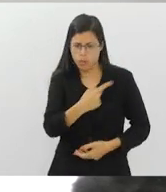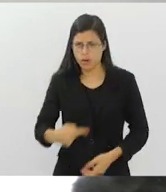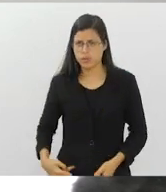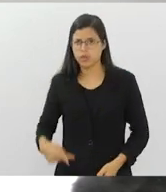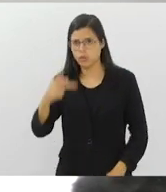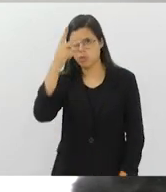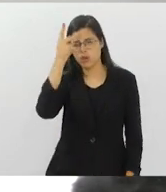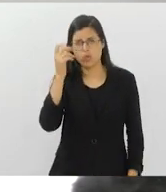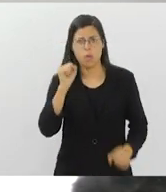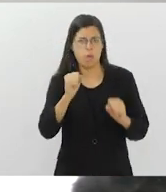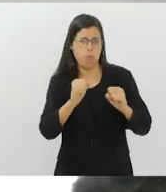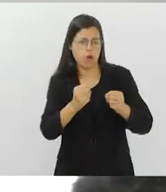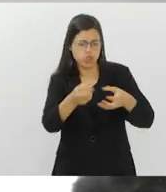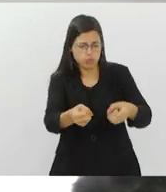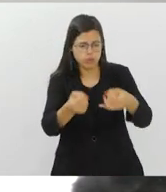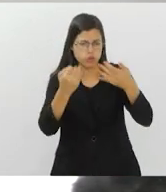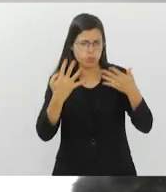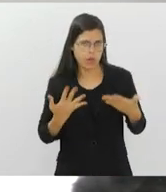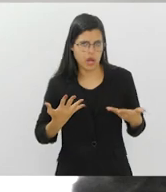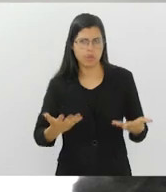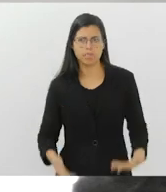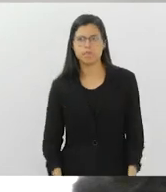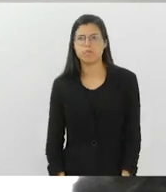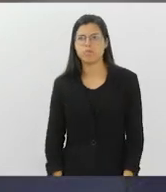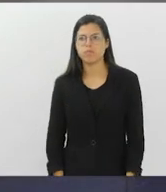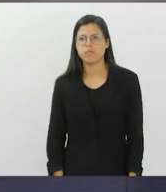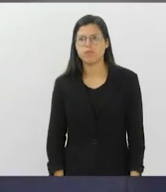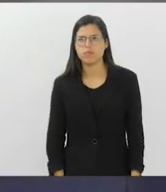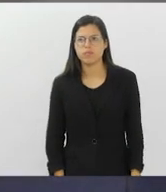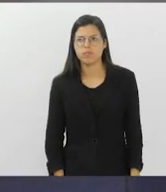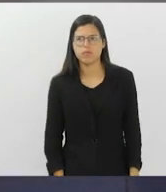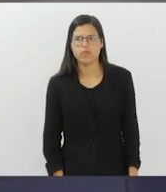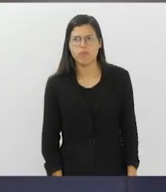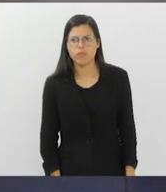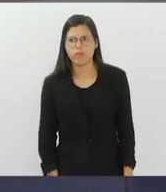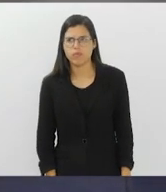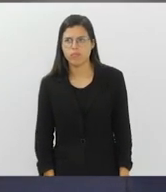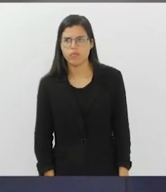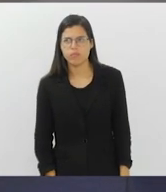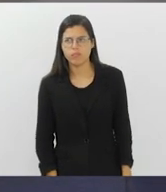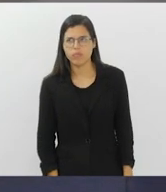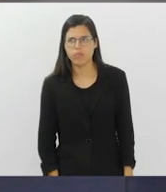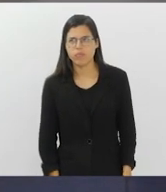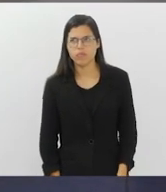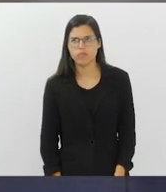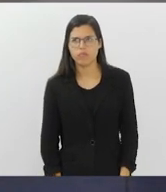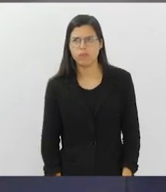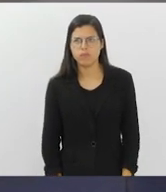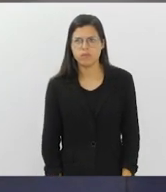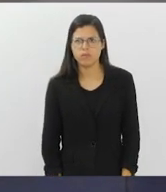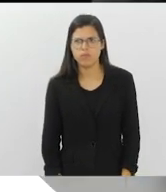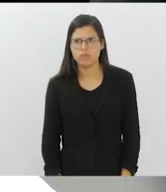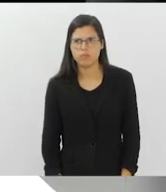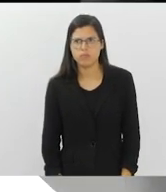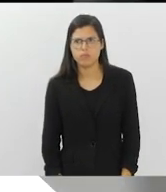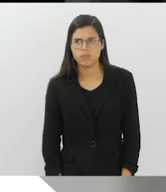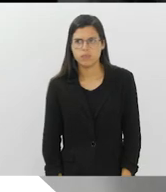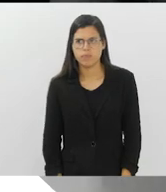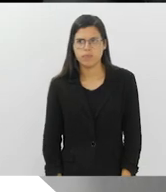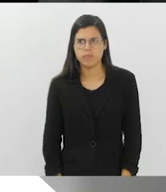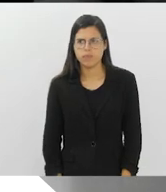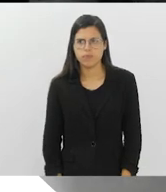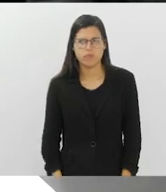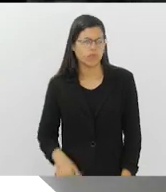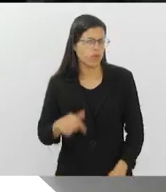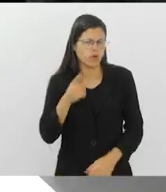pode me falar sinceramente sobre essa questão. Pois não, deputado. Primeiro, estou dizendo que tá tudo perfeito. Em nenhum momento o